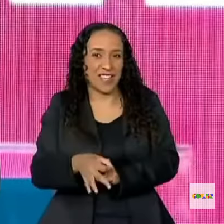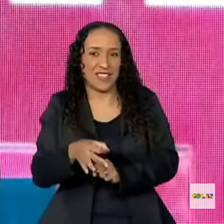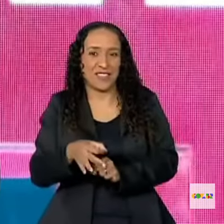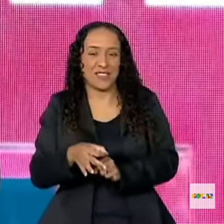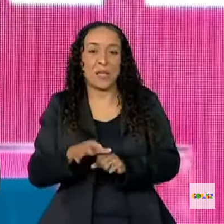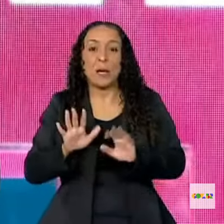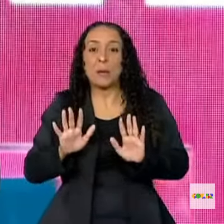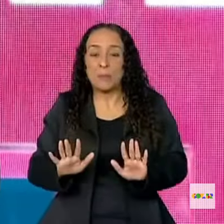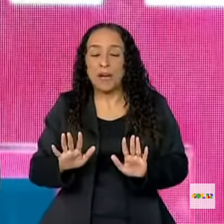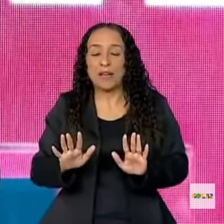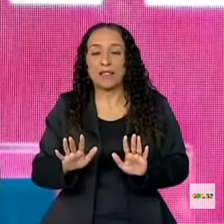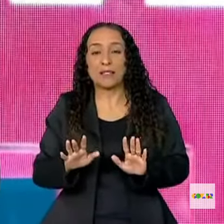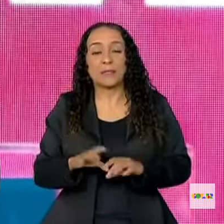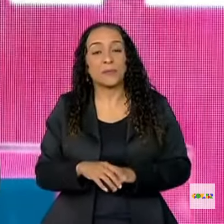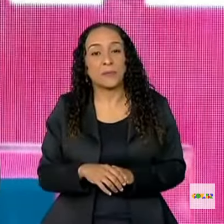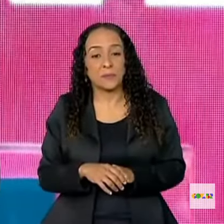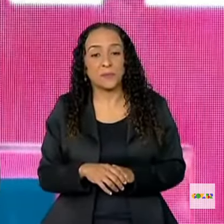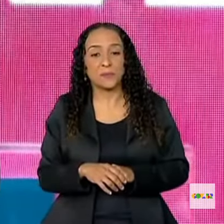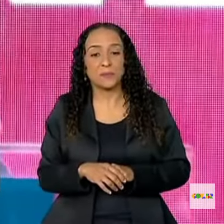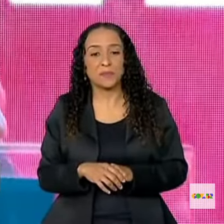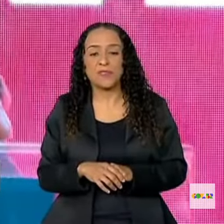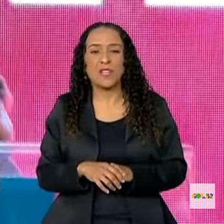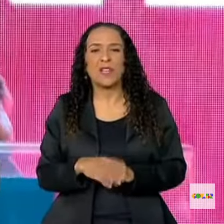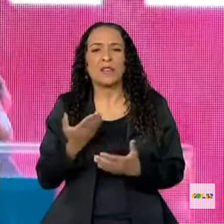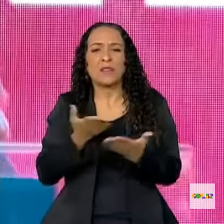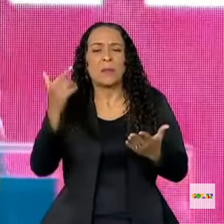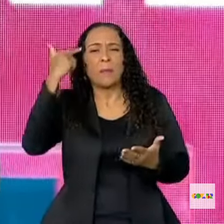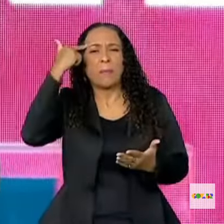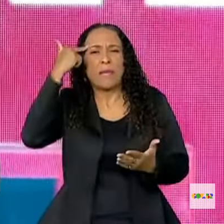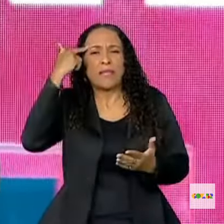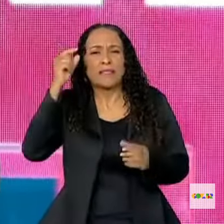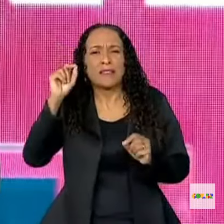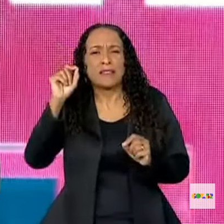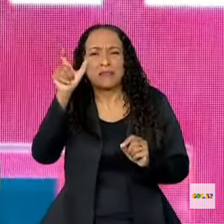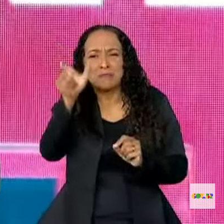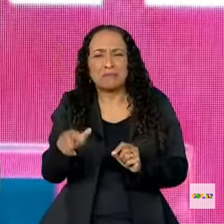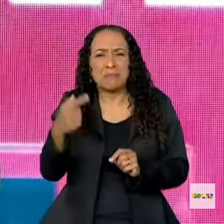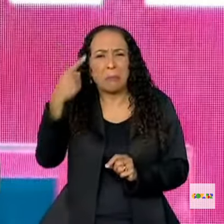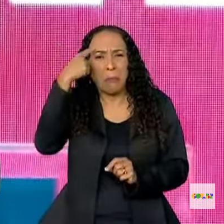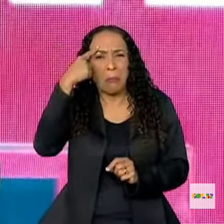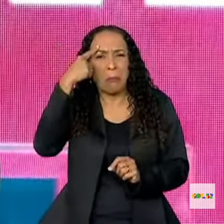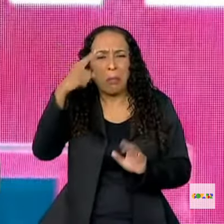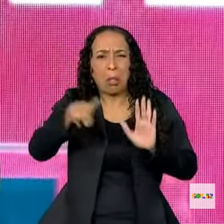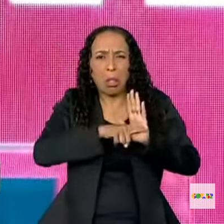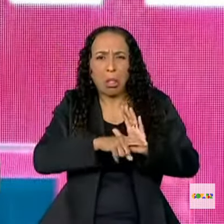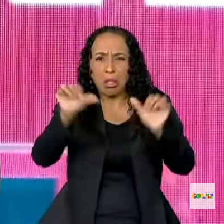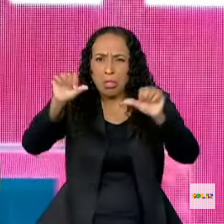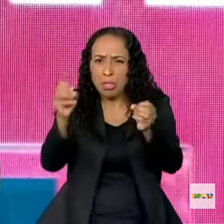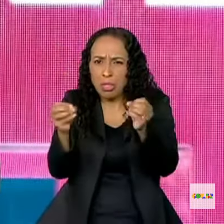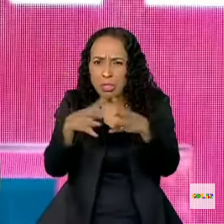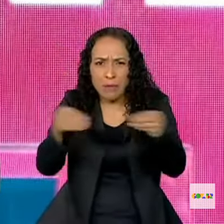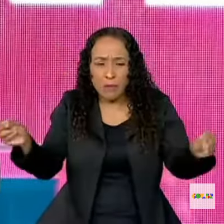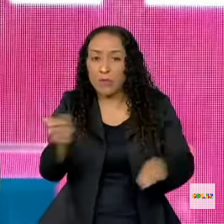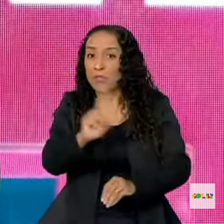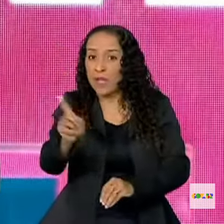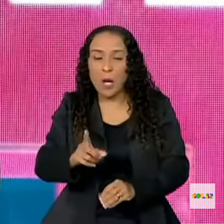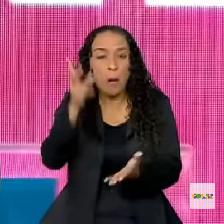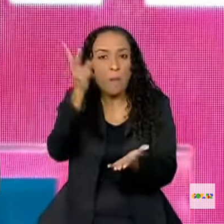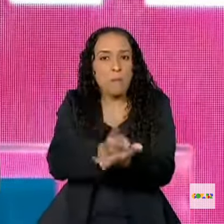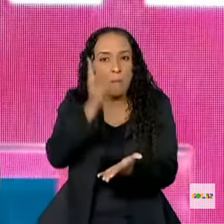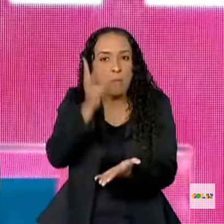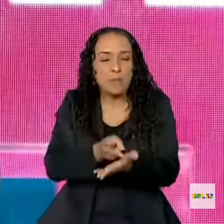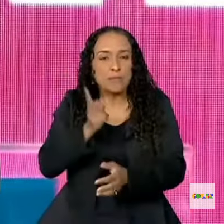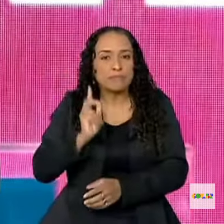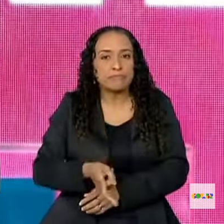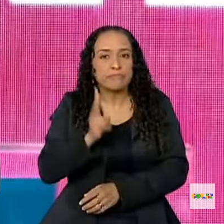exato e mais forte mas vocês pensam que com isso pessimismo terminou não o mesmo de sempre